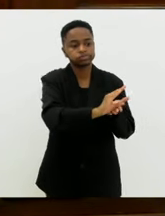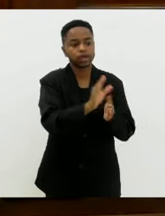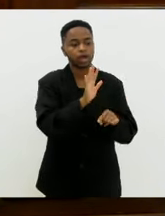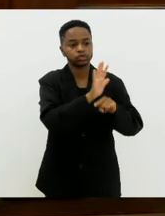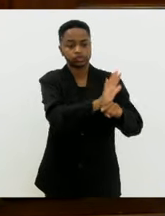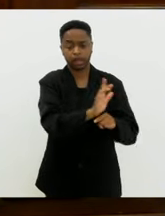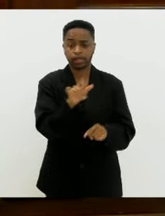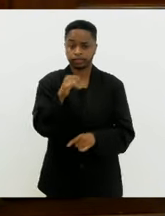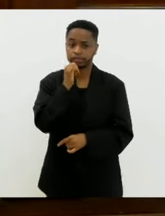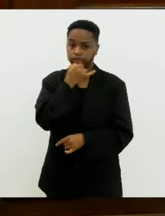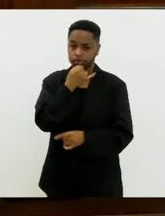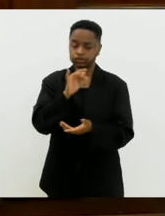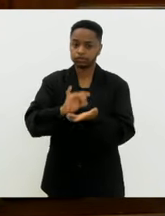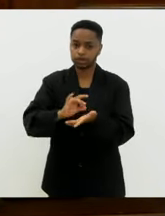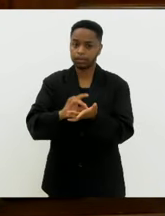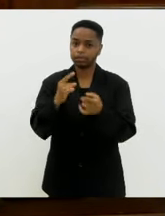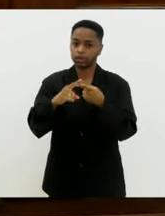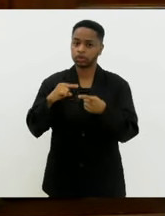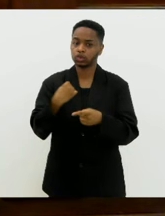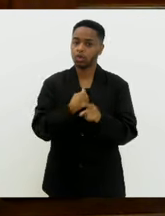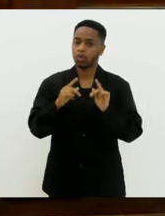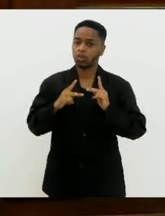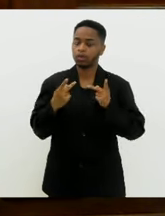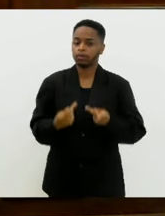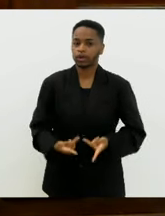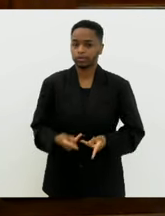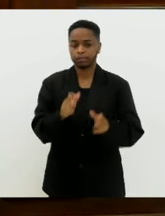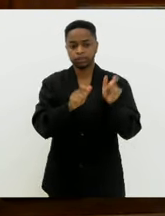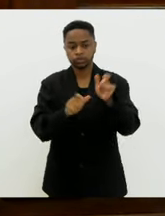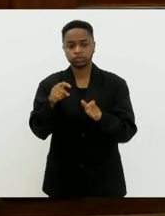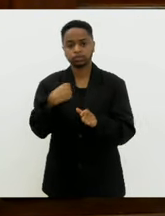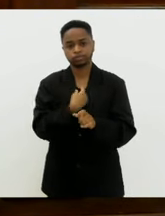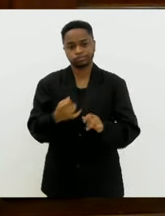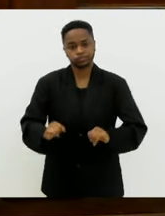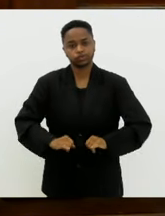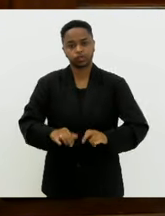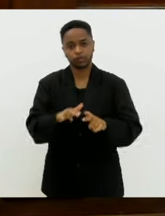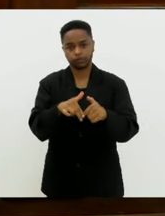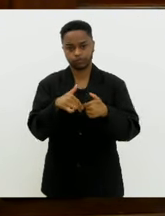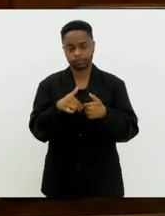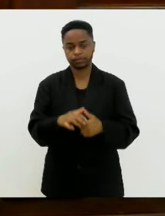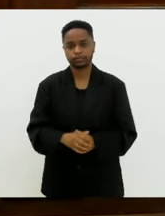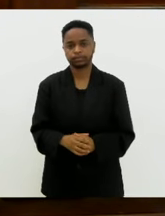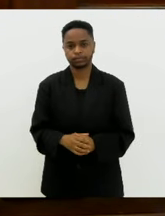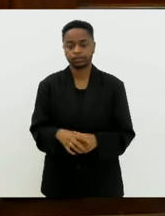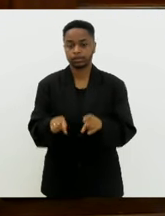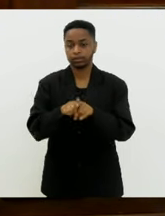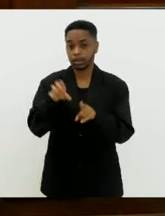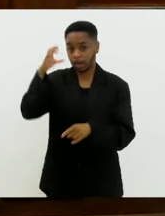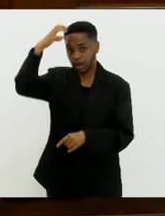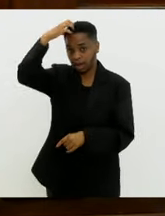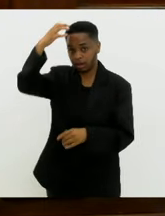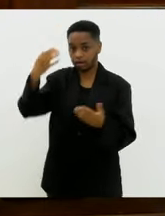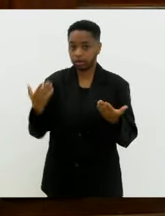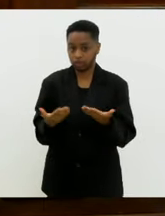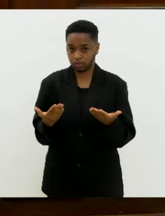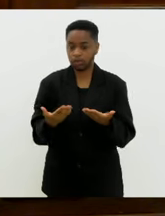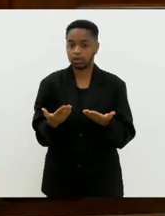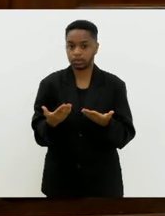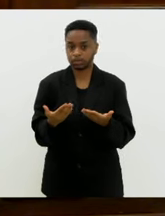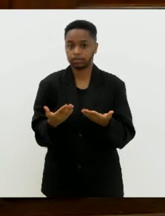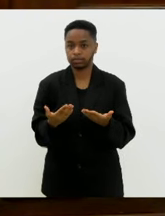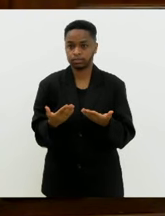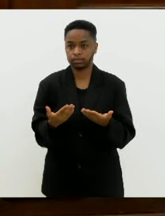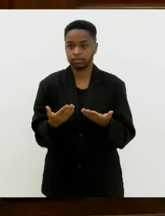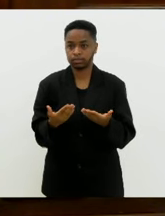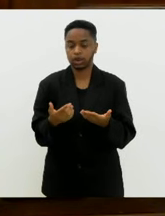triste. Nós somos seres humanos, pessoas, e sofremos muito com isso. Angra dos Reis agora, Bracuí, estive com